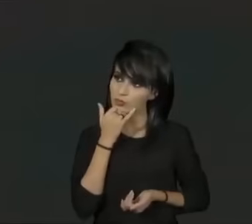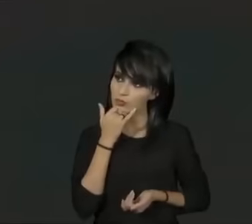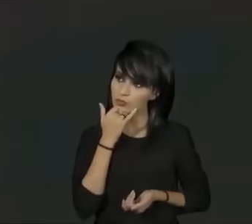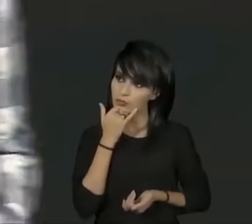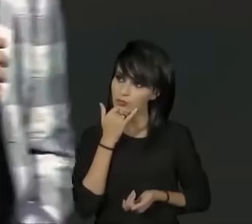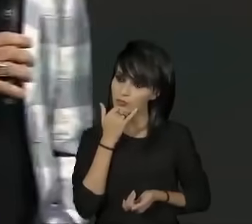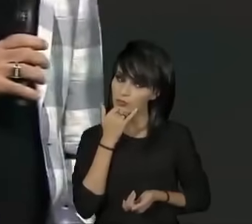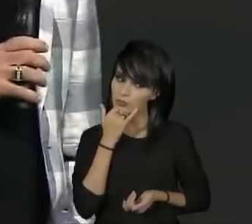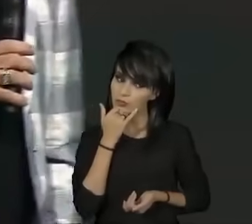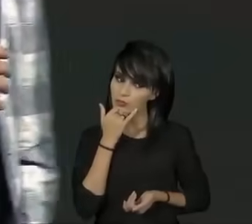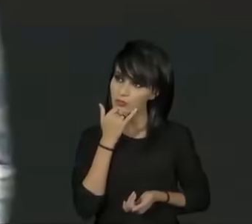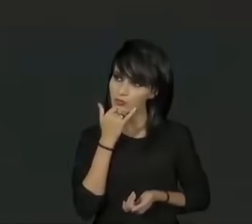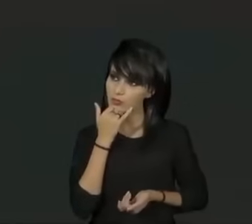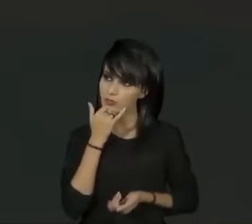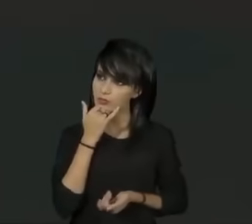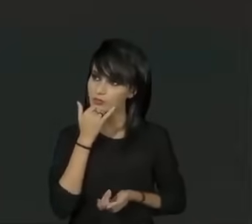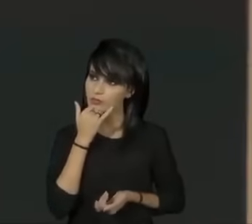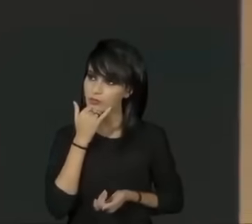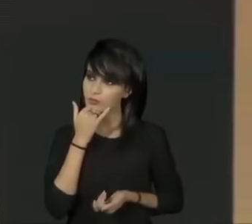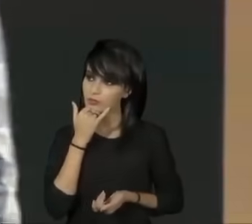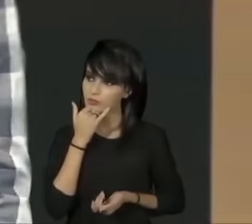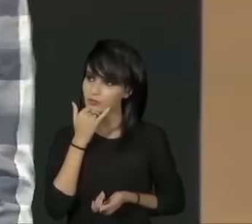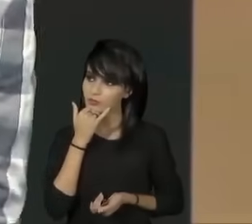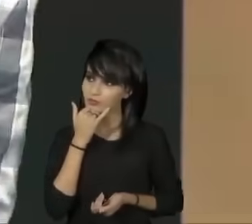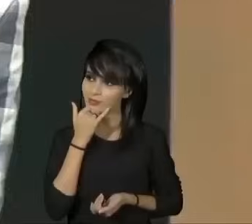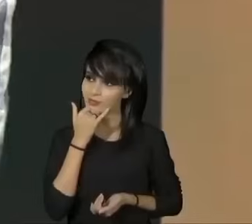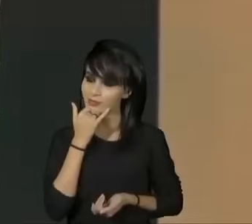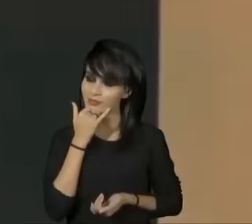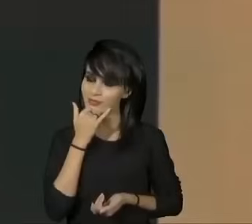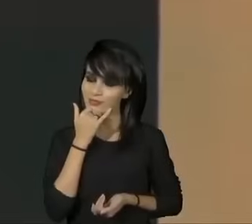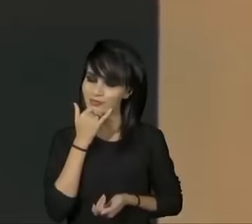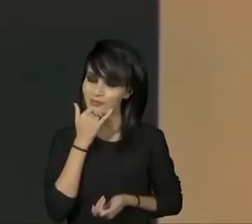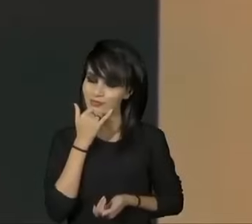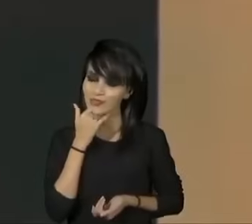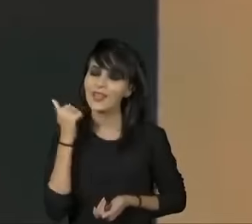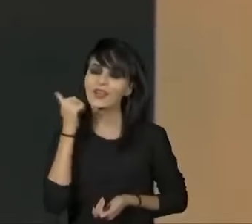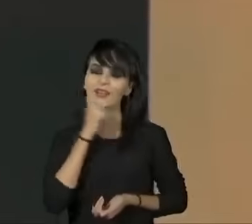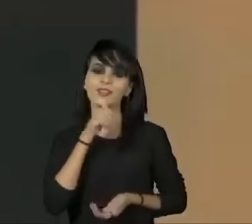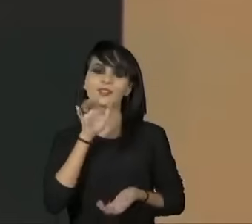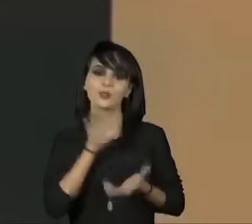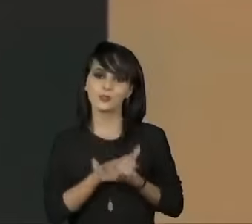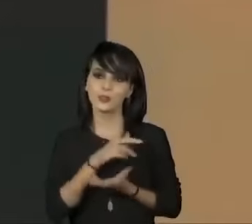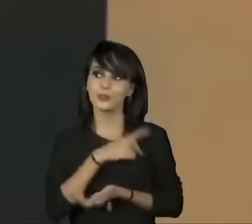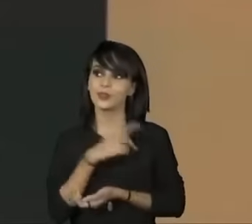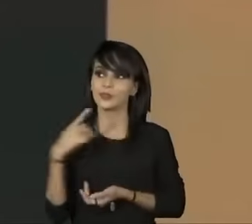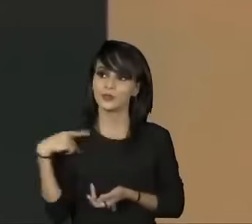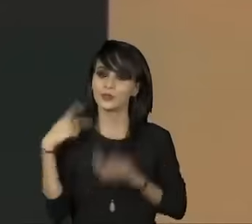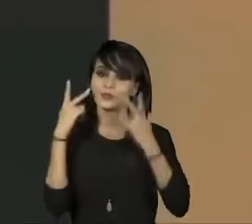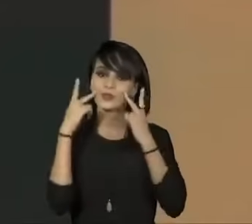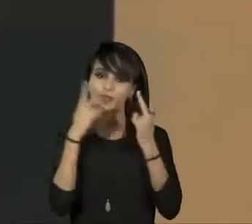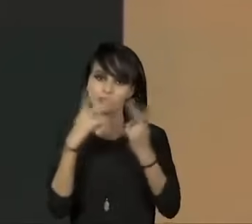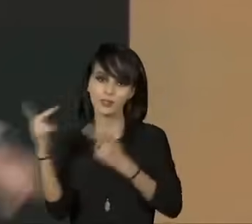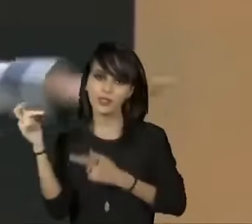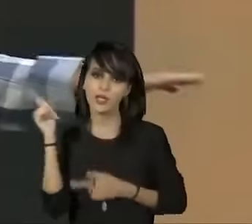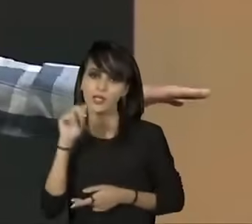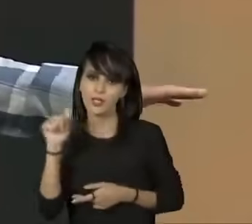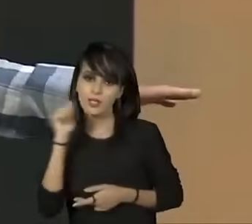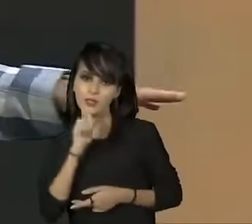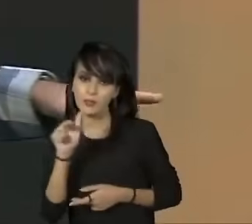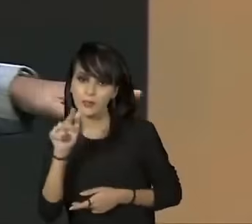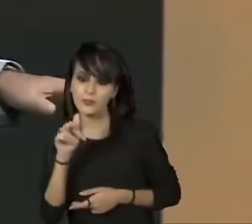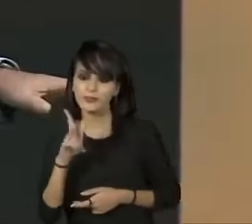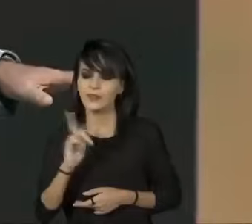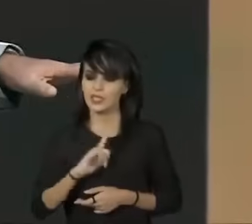perdão perdão a esposa do pastor foi visitar uma irmã E aí vai na casa da irmã e ela tem um